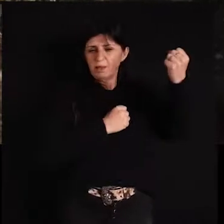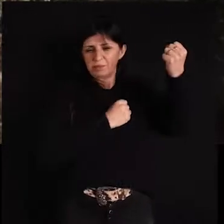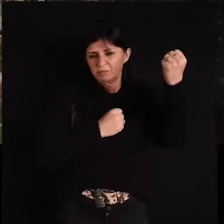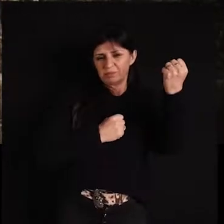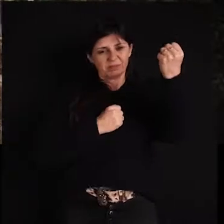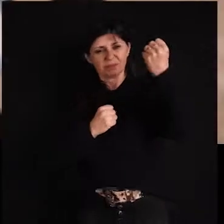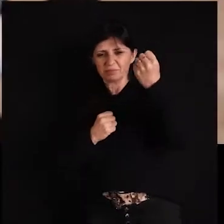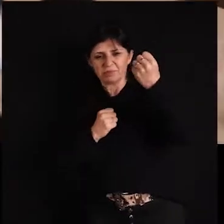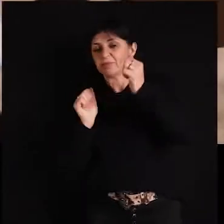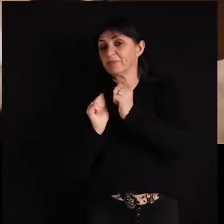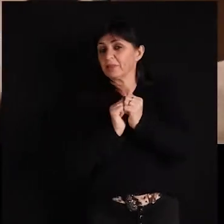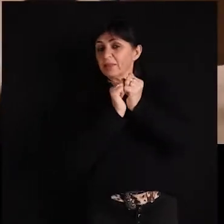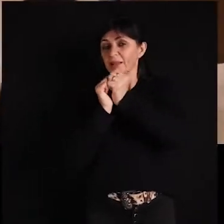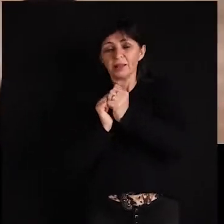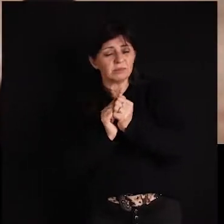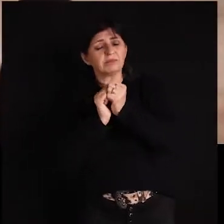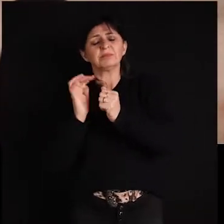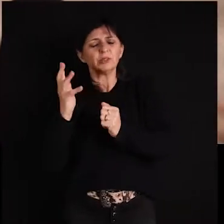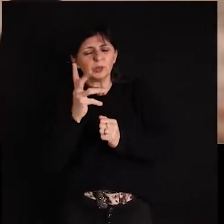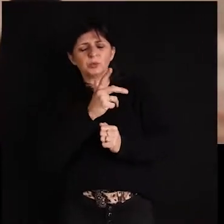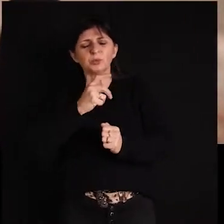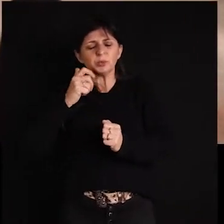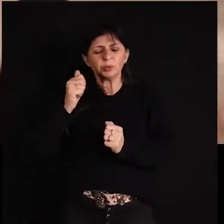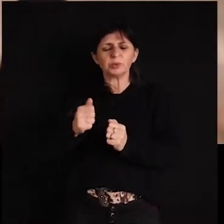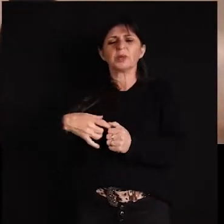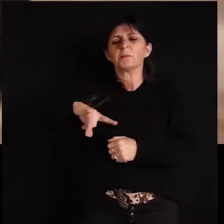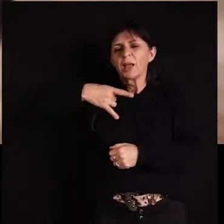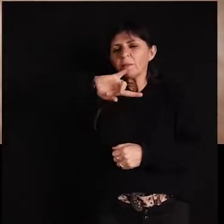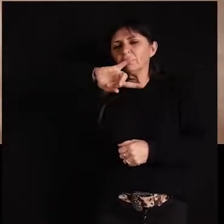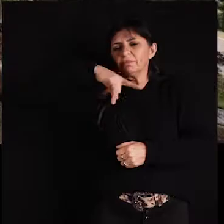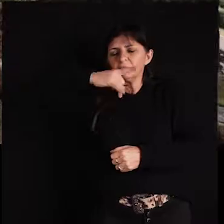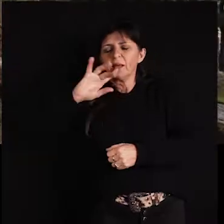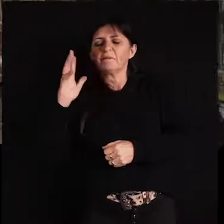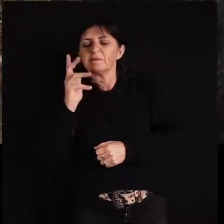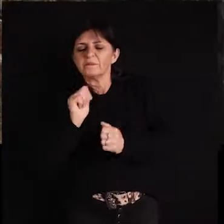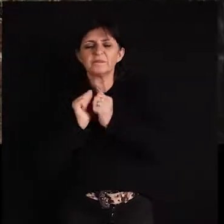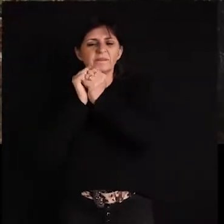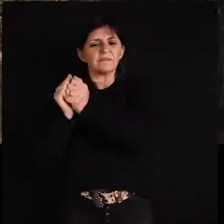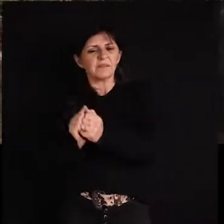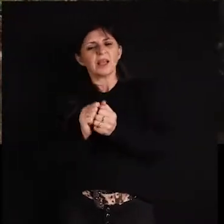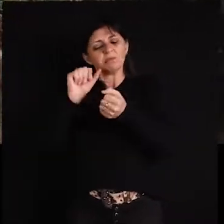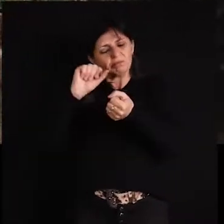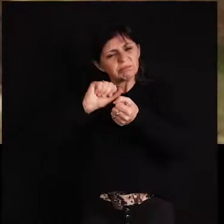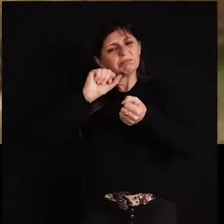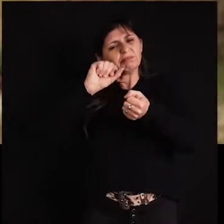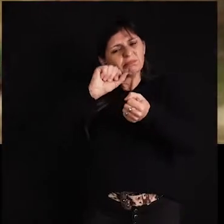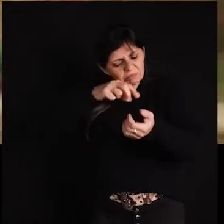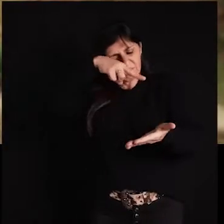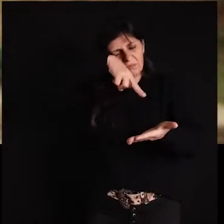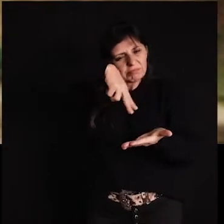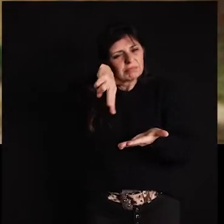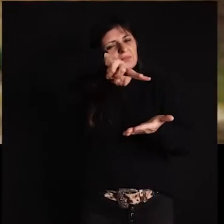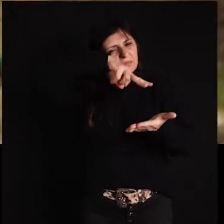e cutuca a sina com trago de cana. Basta estar num fandango